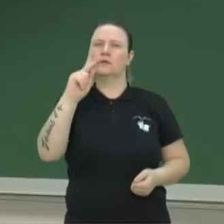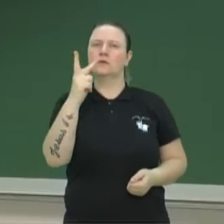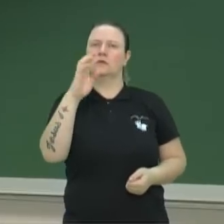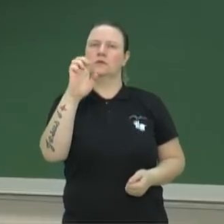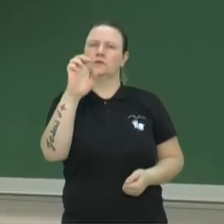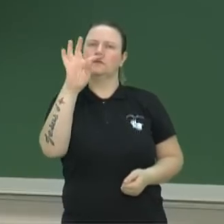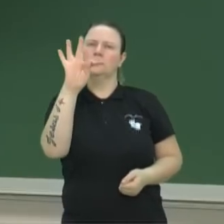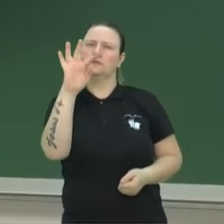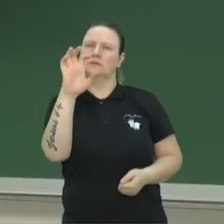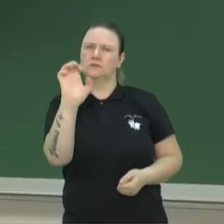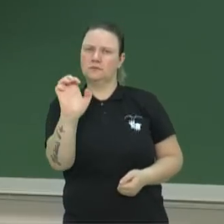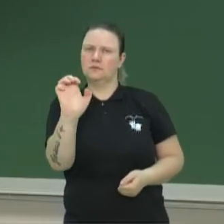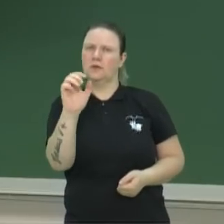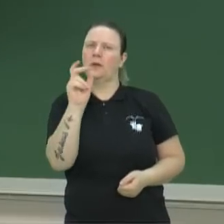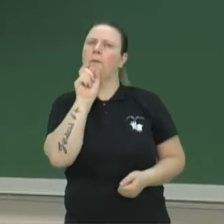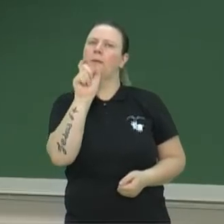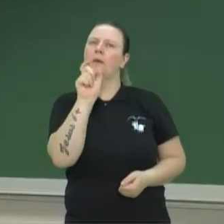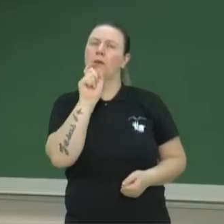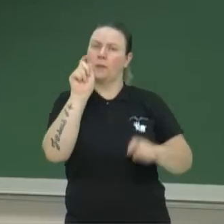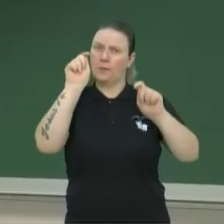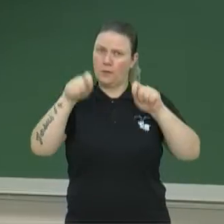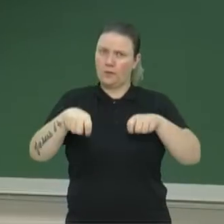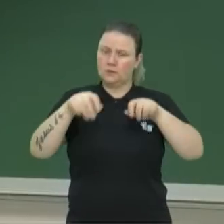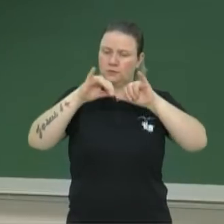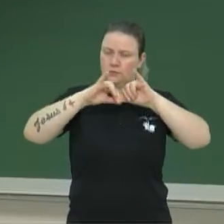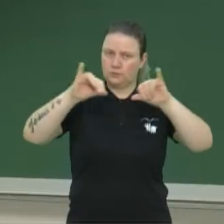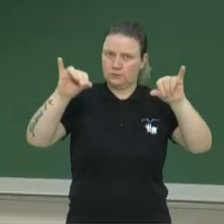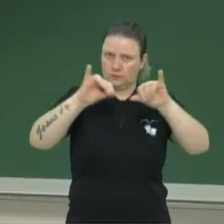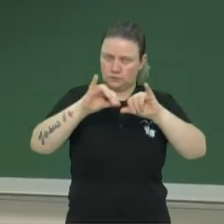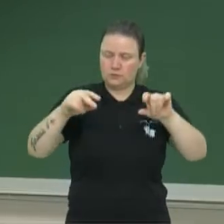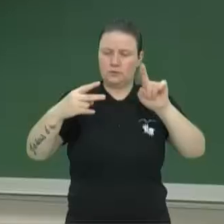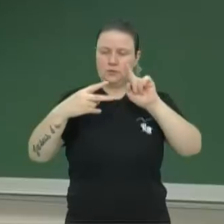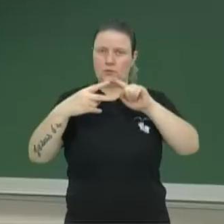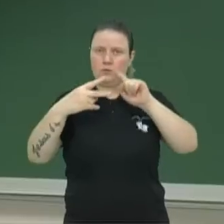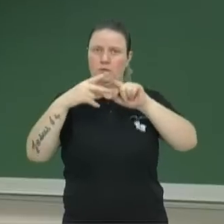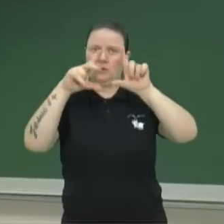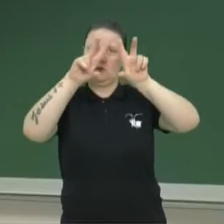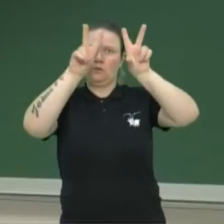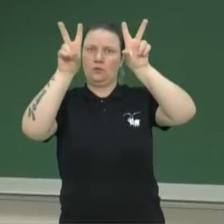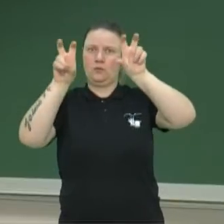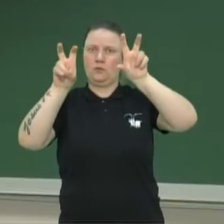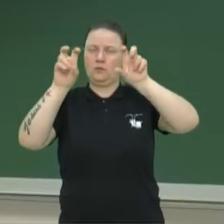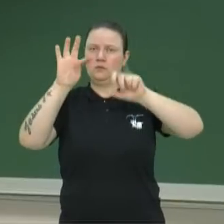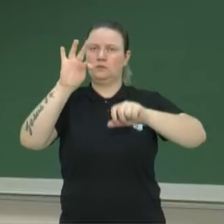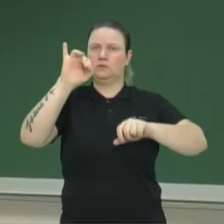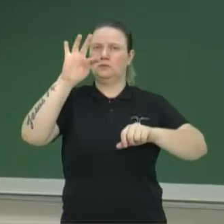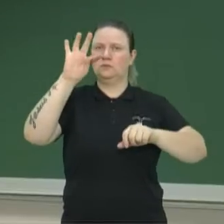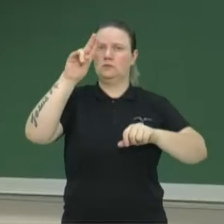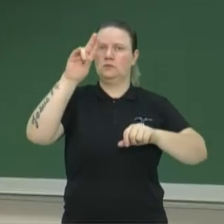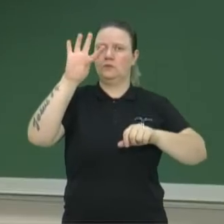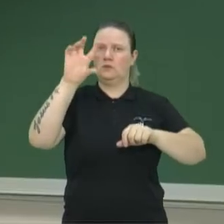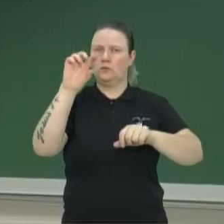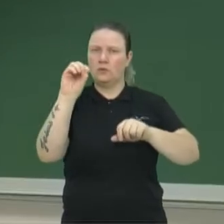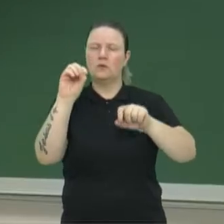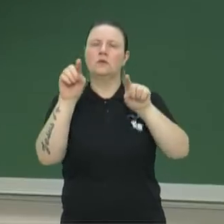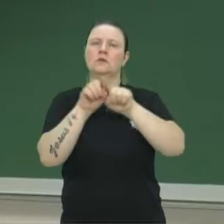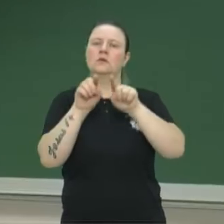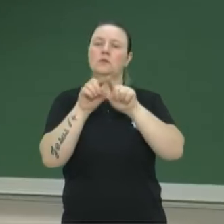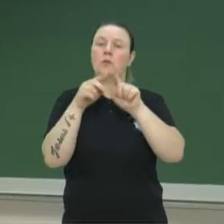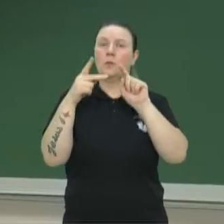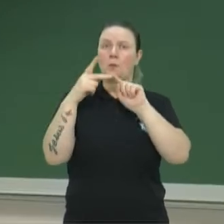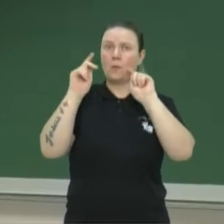que isso aqui pode se chamar título ou manchete? Mas manchete é bem legal, né? Também a